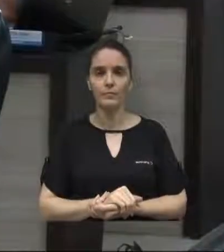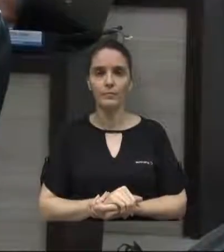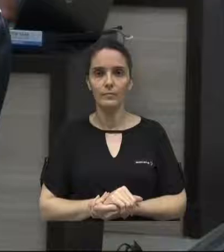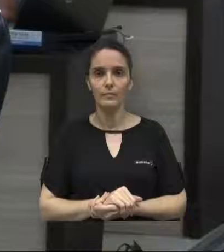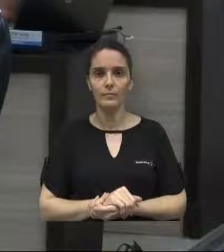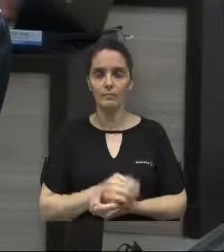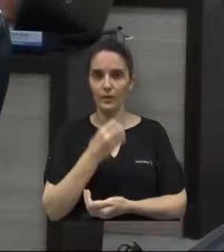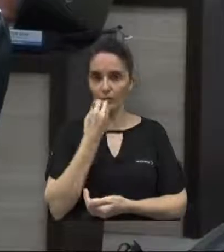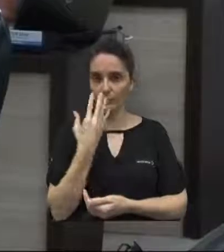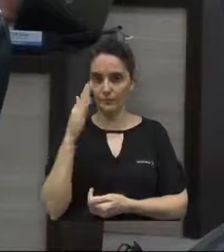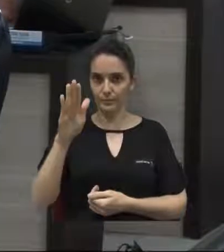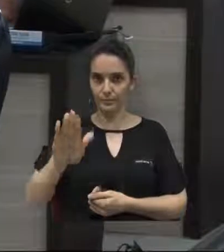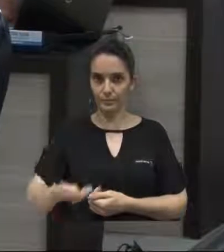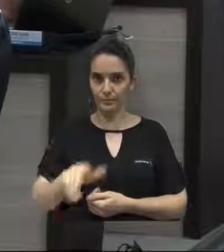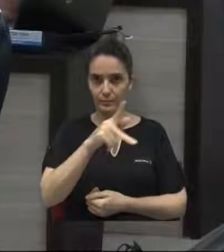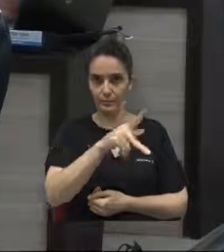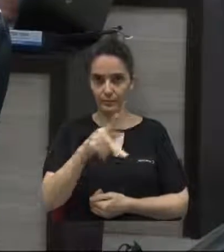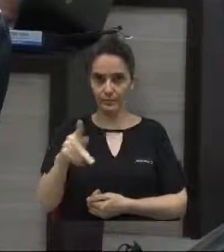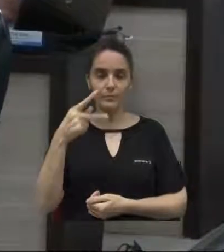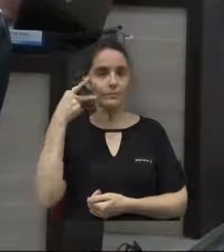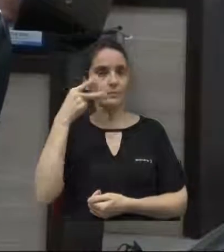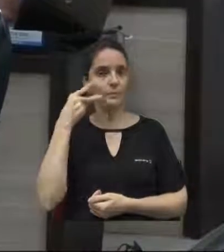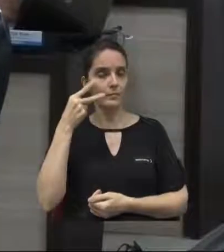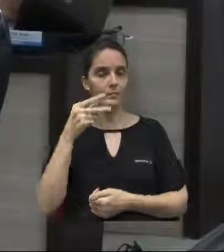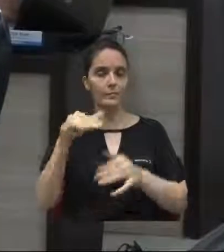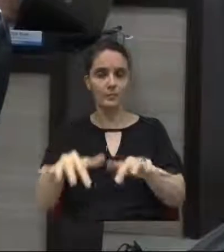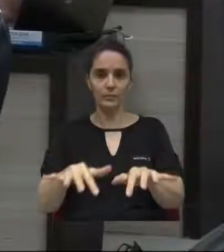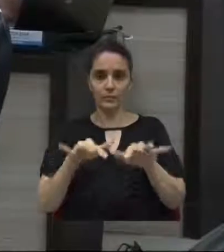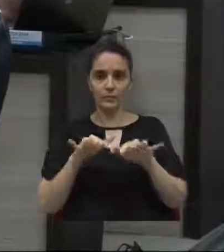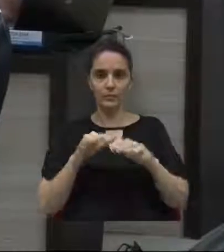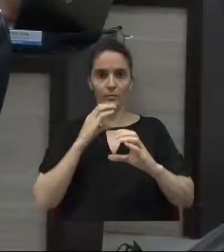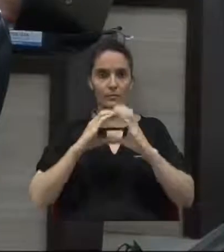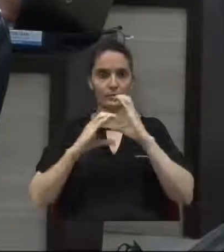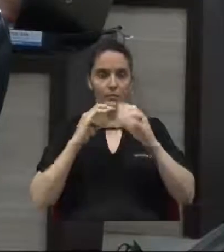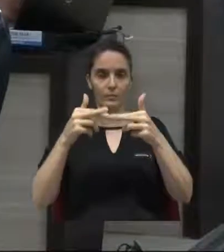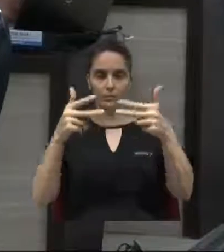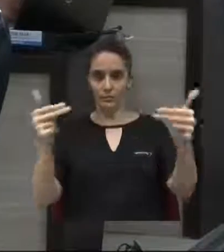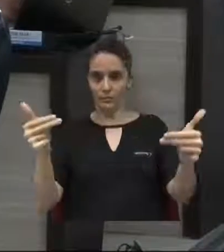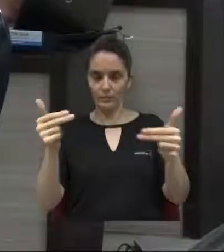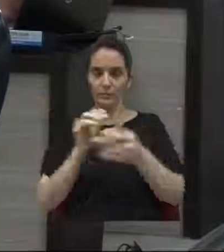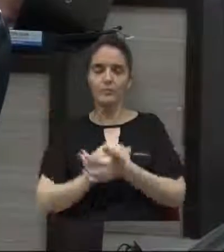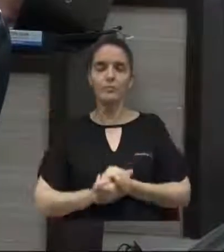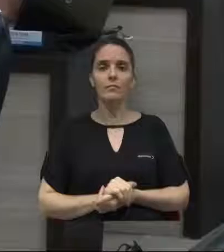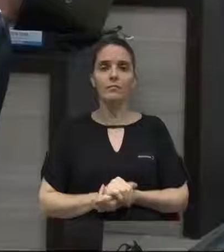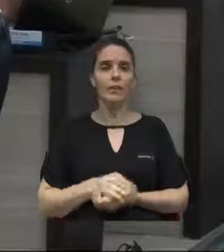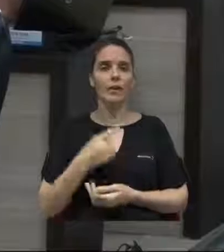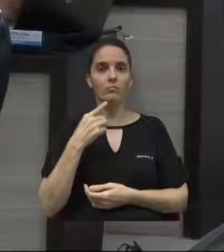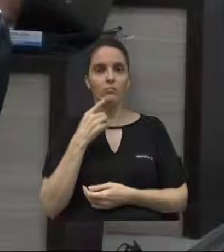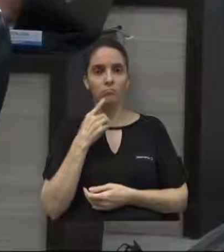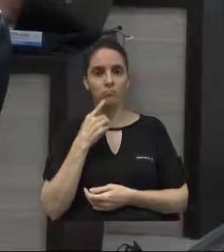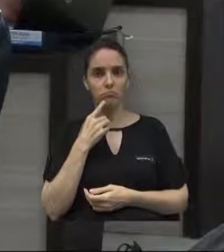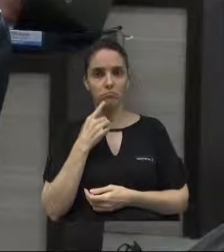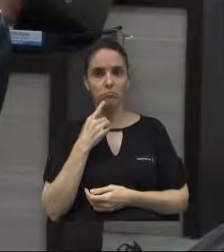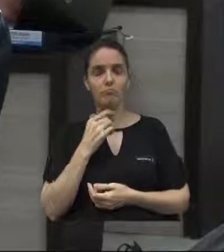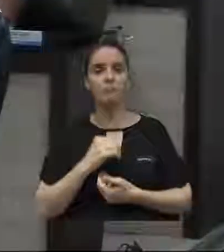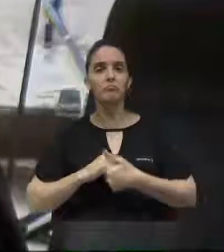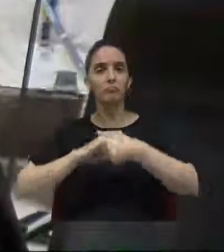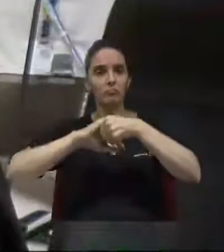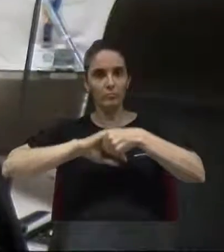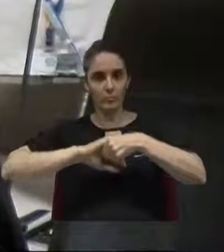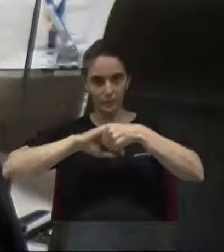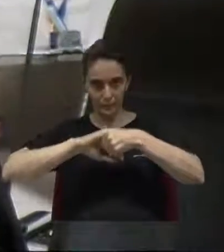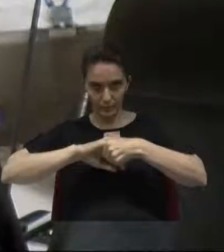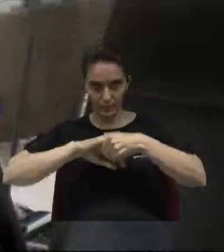Boa tarde, senhor presidente, nobres pares, público que nos acompanha pelos meios de comunicação. Vereador Cleiton, parabéns pelo